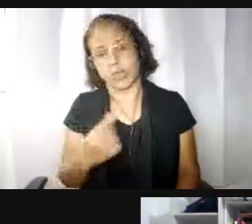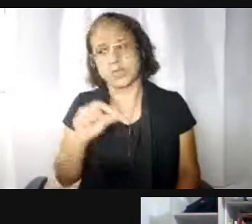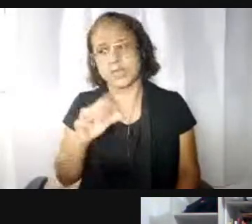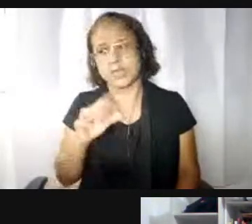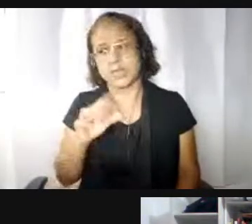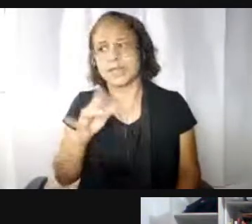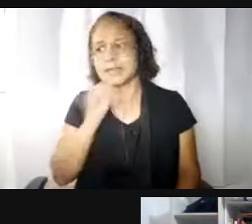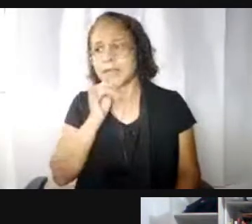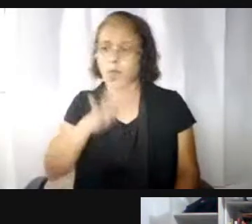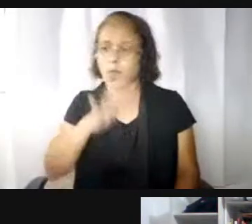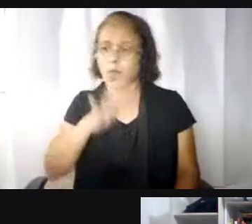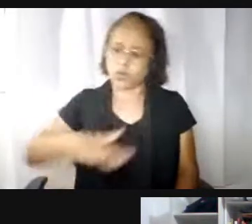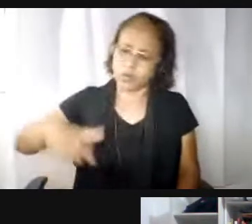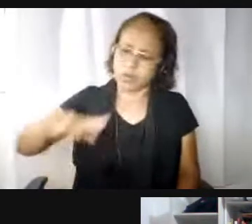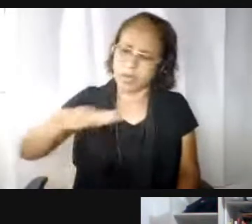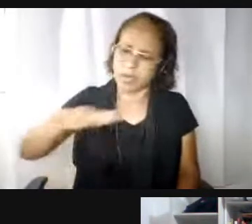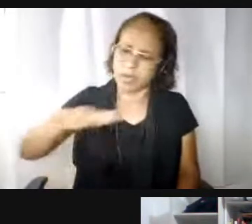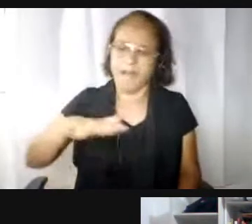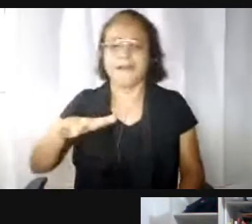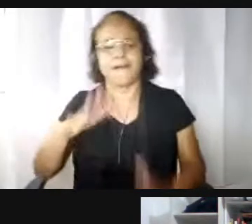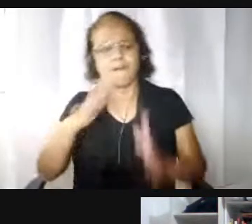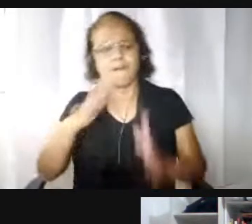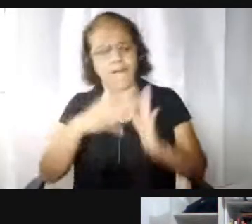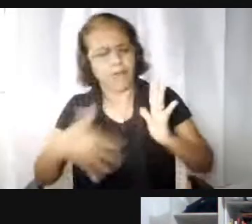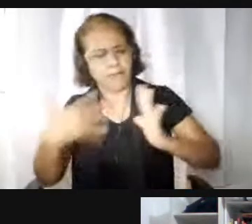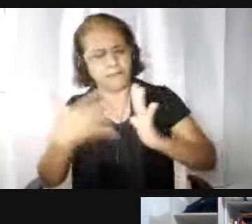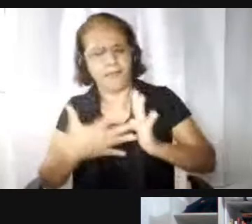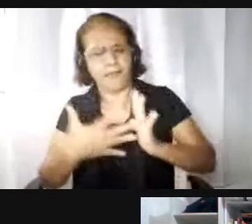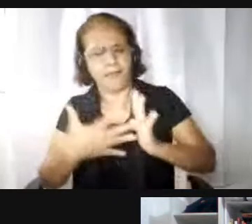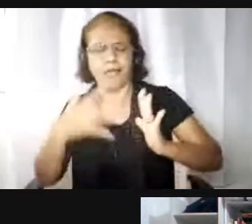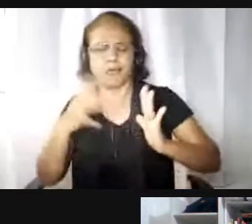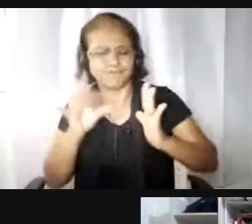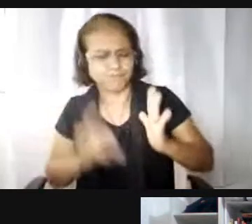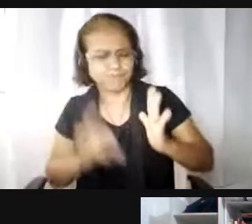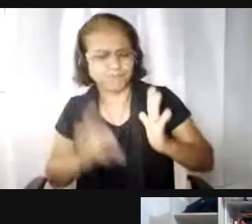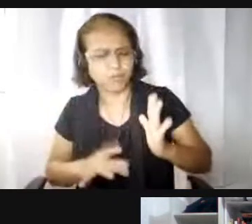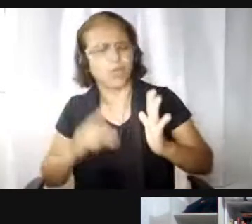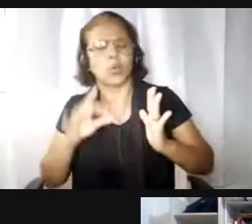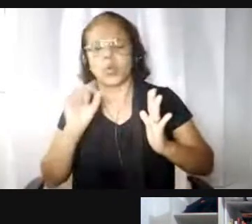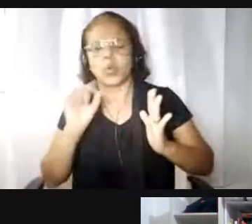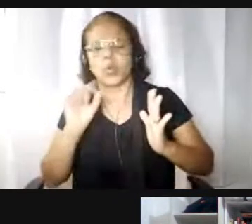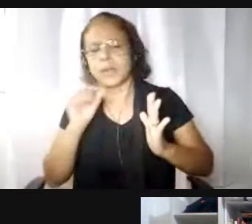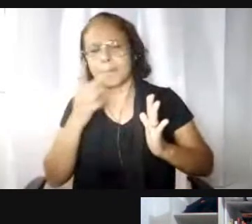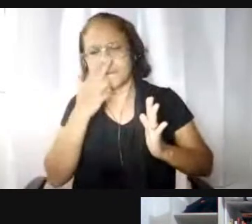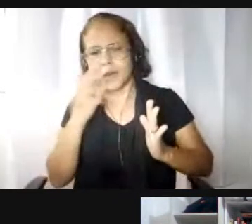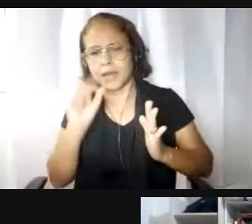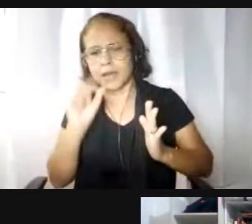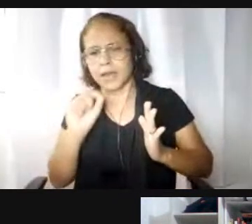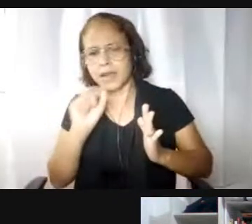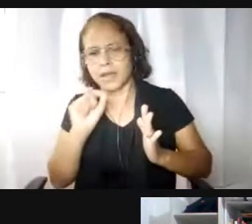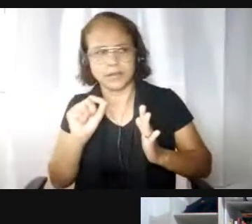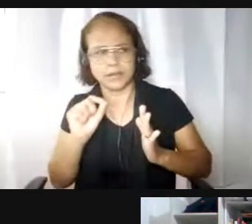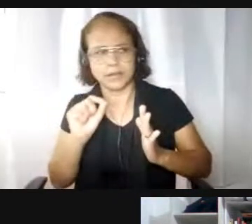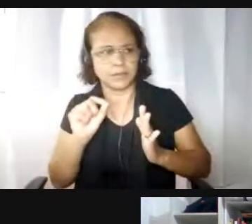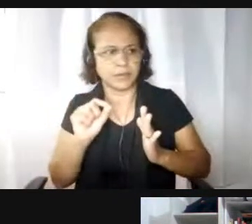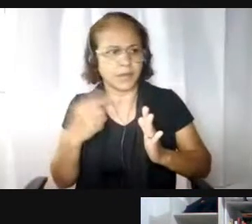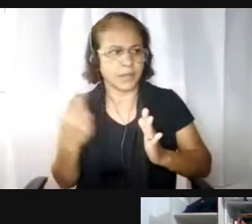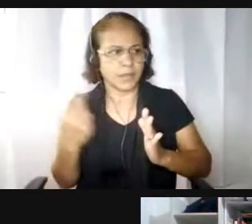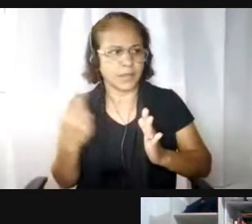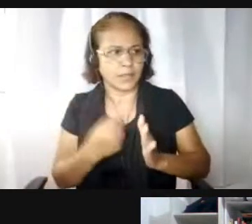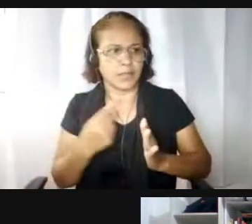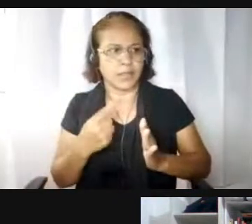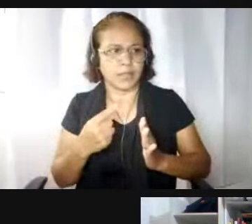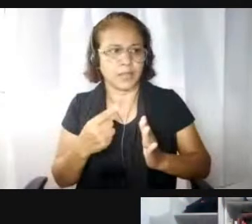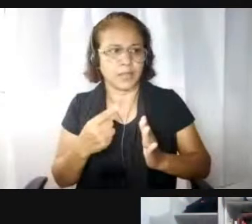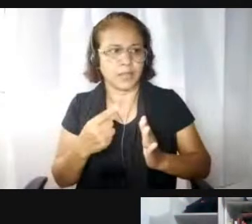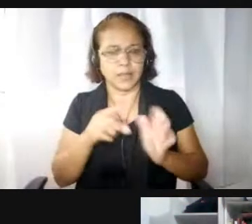com uma burocracia que precisa ser preenchida, que é mais ou menos parecida em todo o território, isso é uma novidade, isso é uma construção,